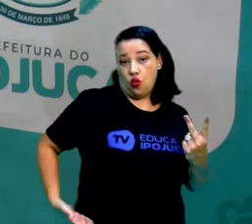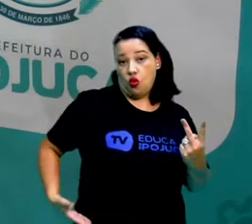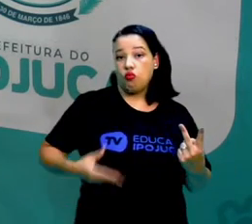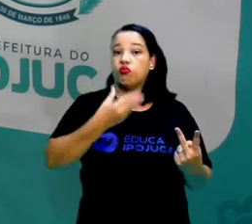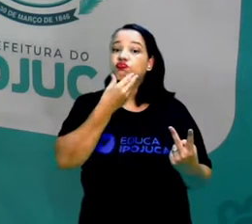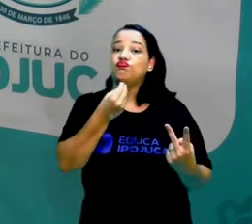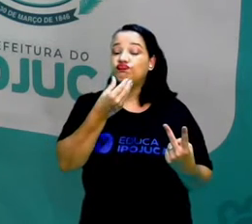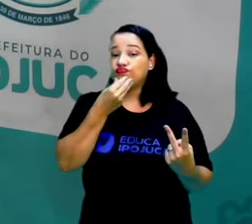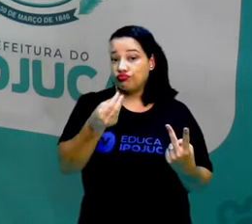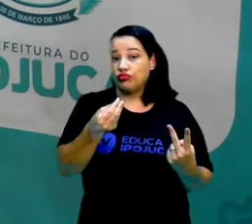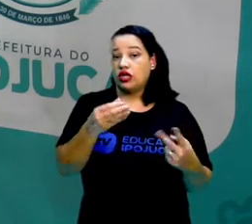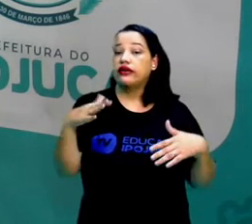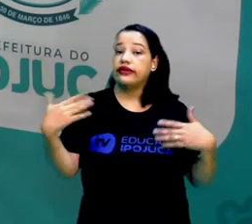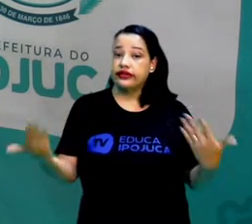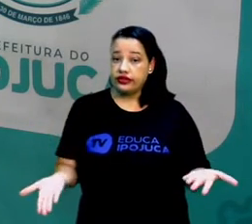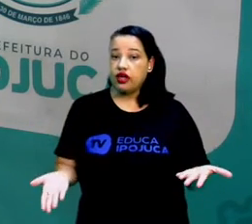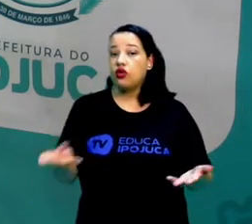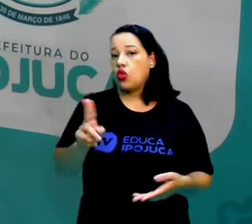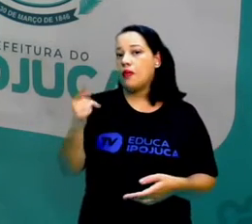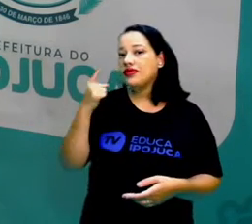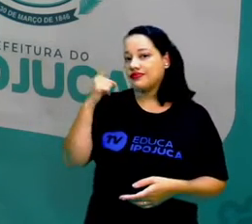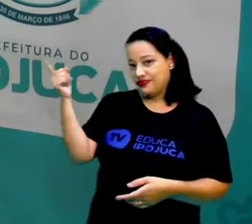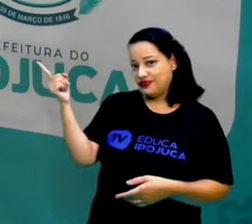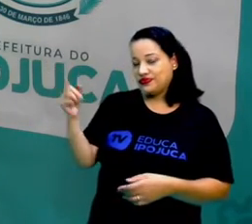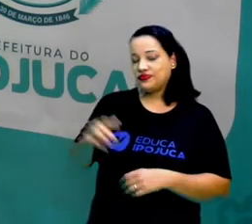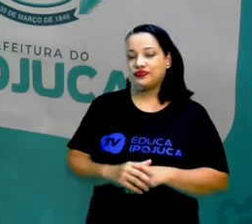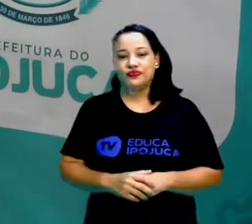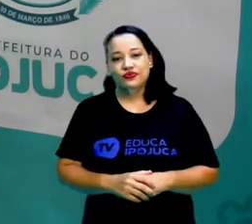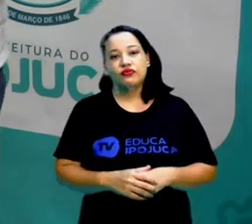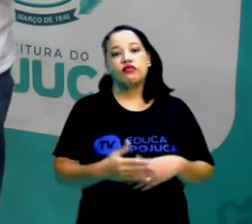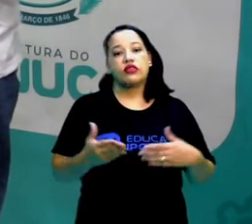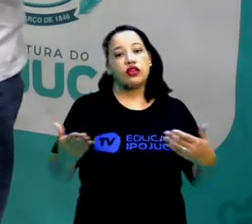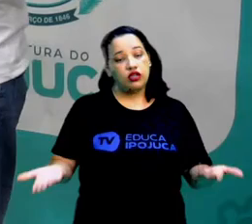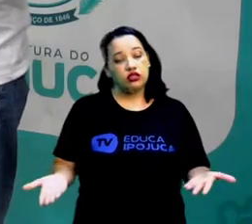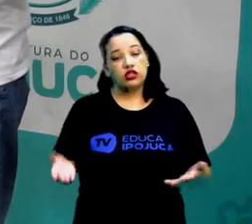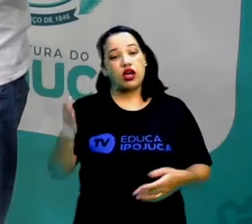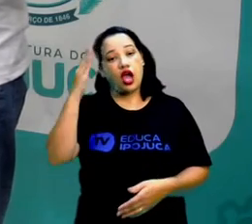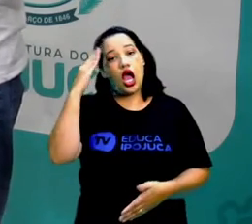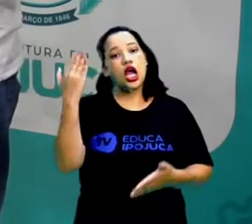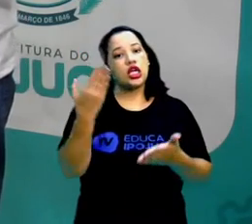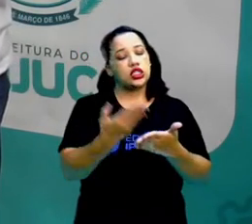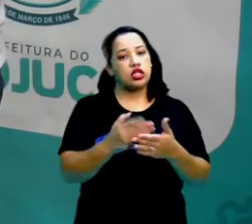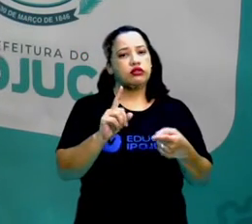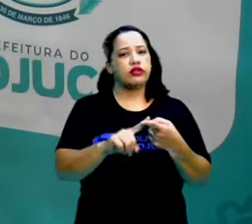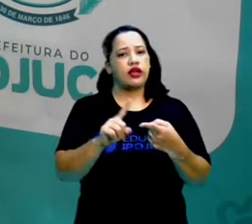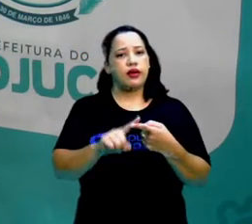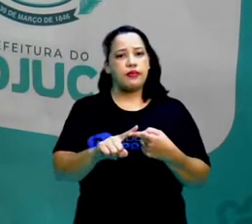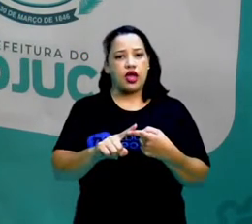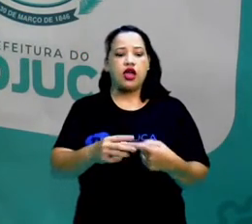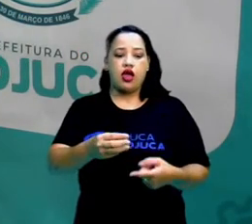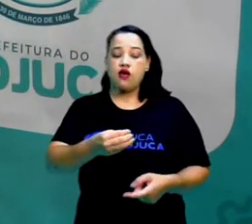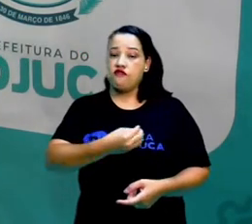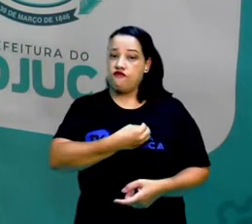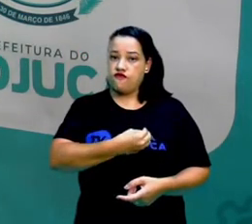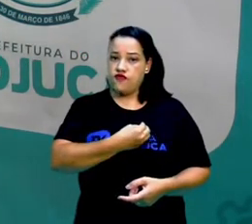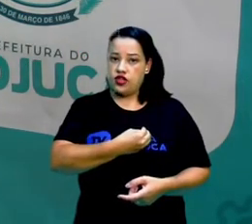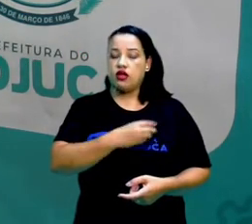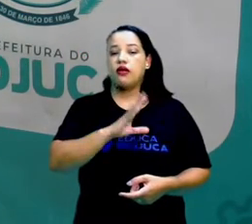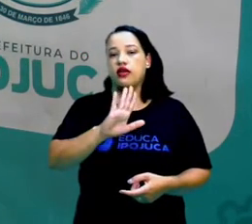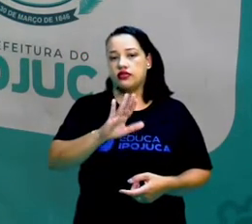então isso era antropozoomorfismo que eles também acreditavam na vida após amor